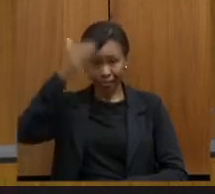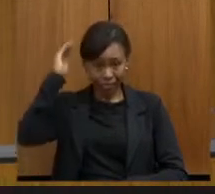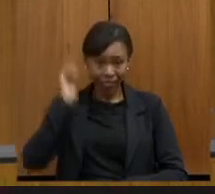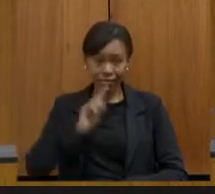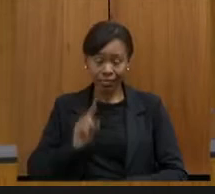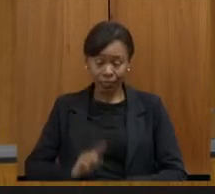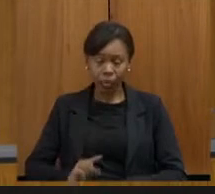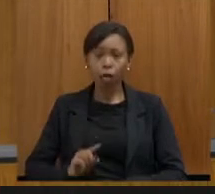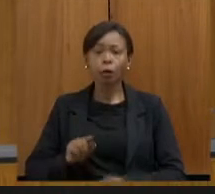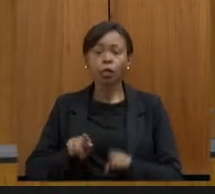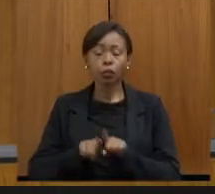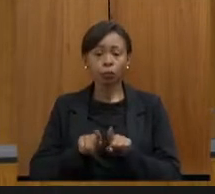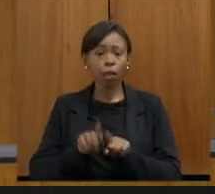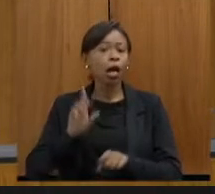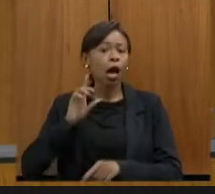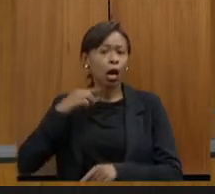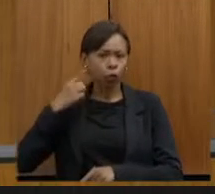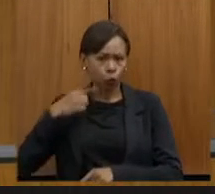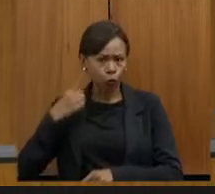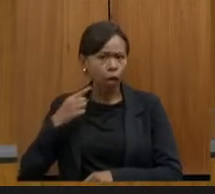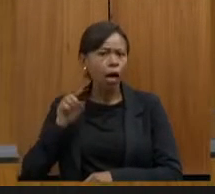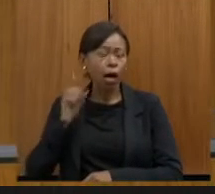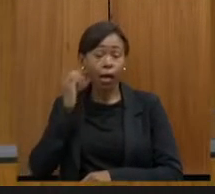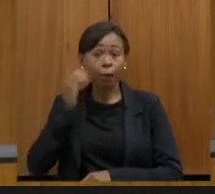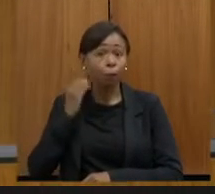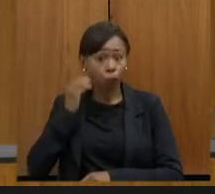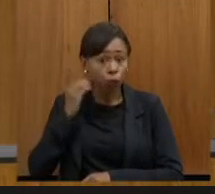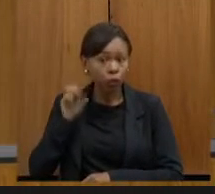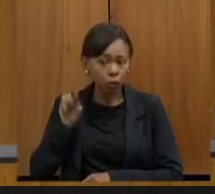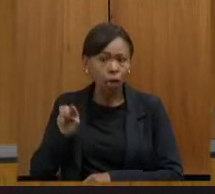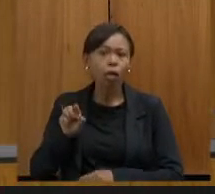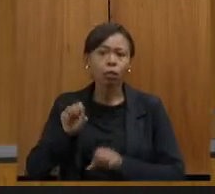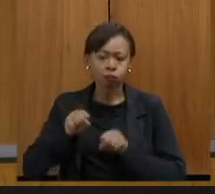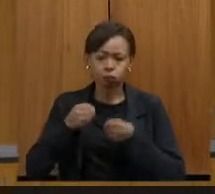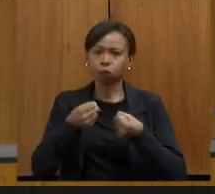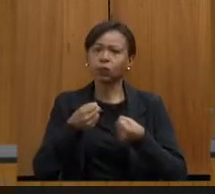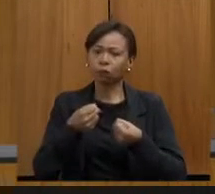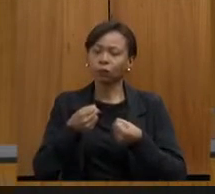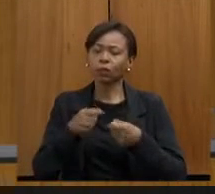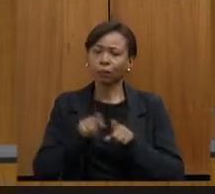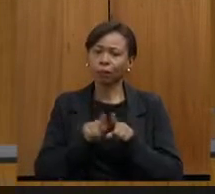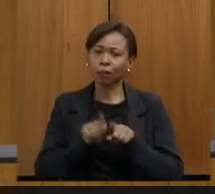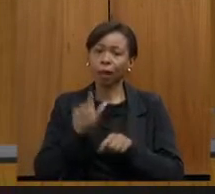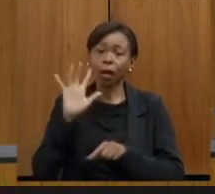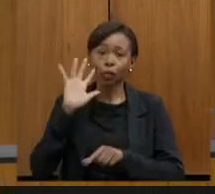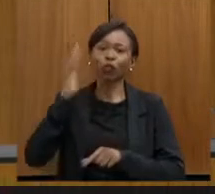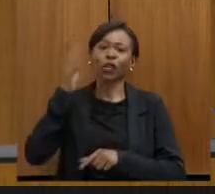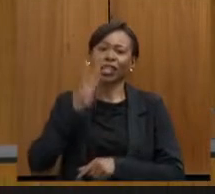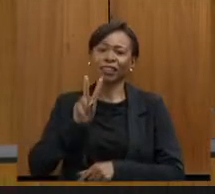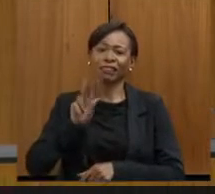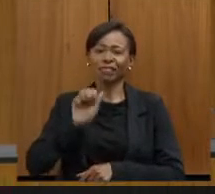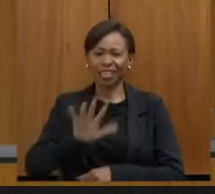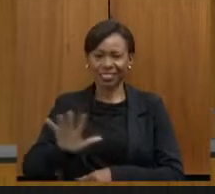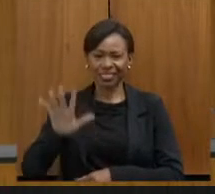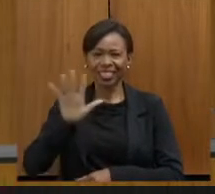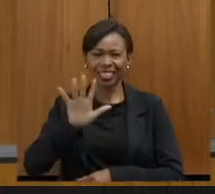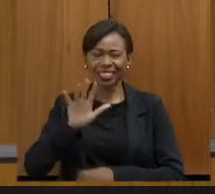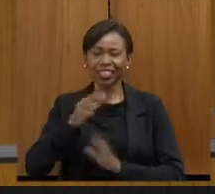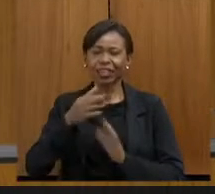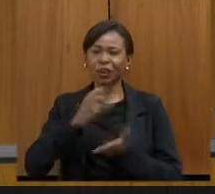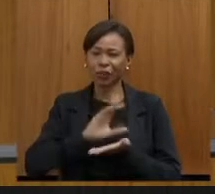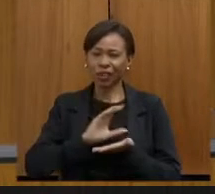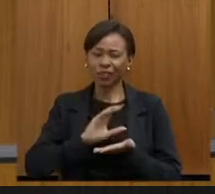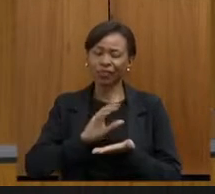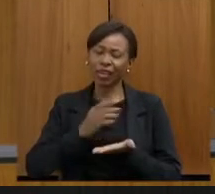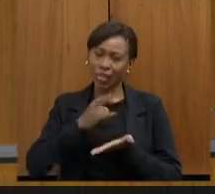ter aportado esse recurso para estar resolvendo essa situação no Vale do Aço. São as minhas considerações e quero